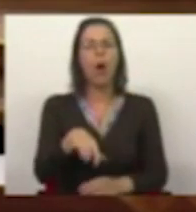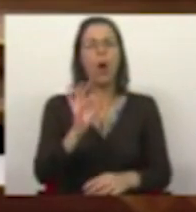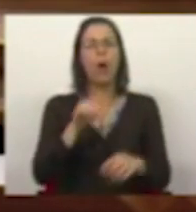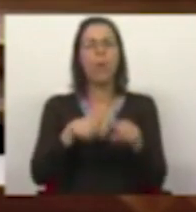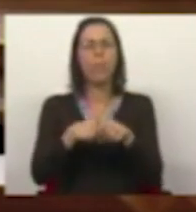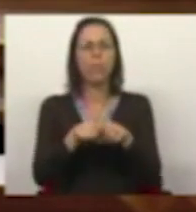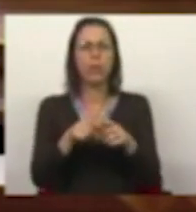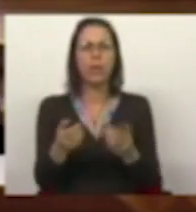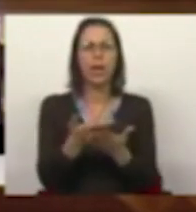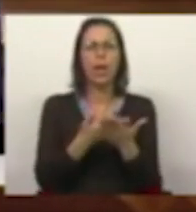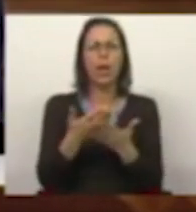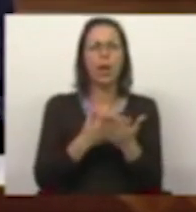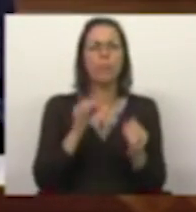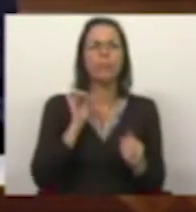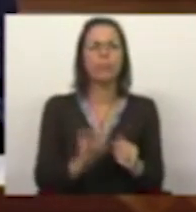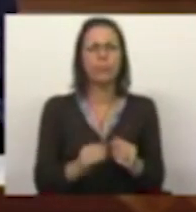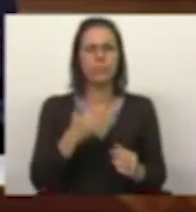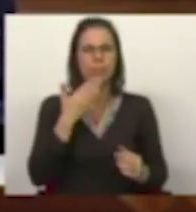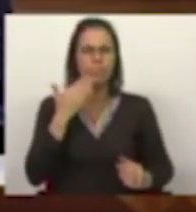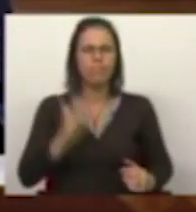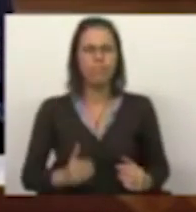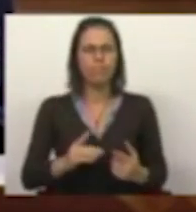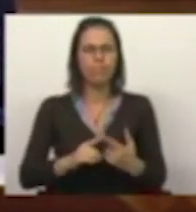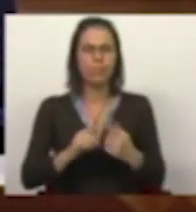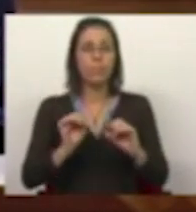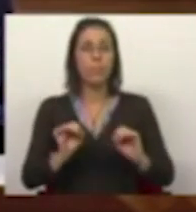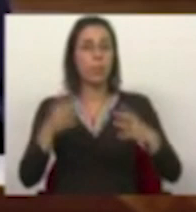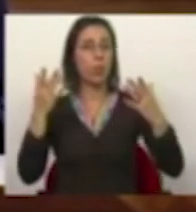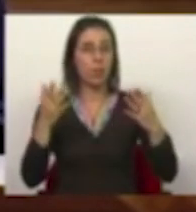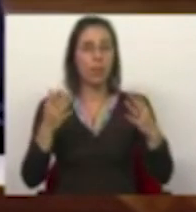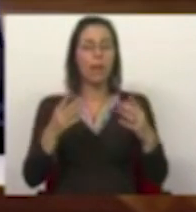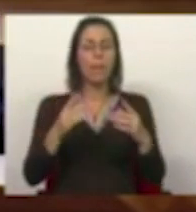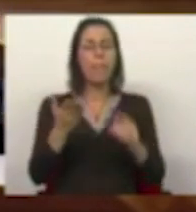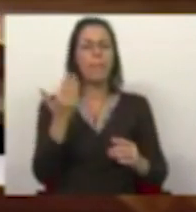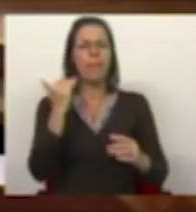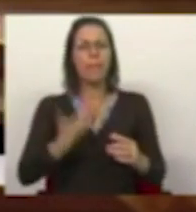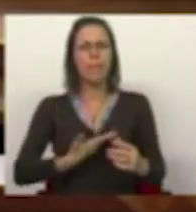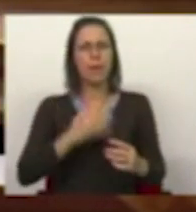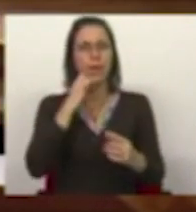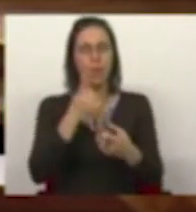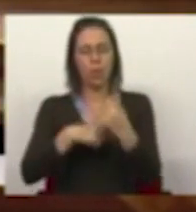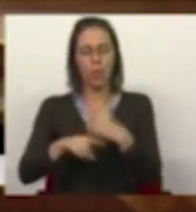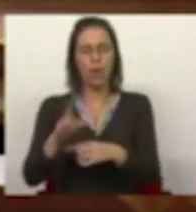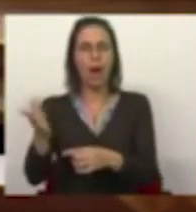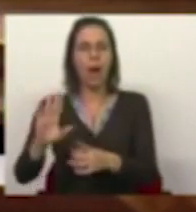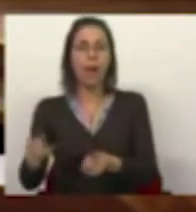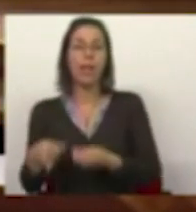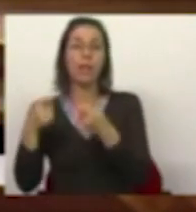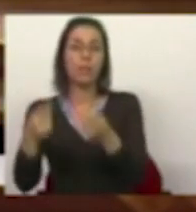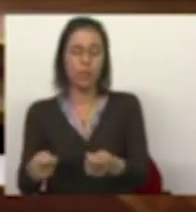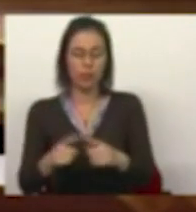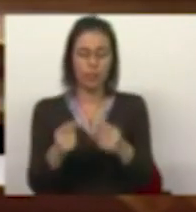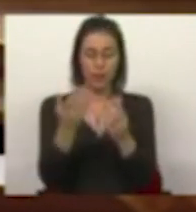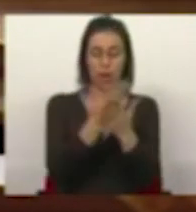de política macroeconómica, rígido, na prioridade ao déficit em detrimento do investimento,